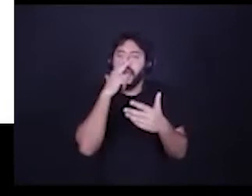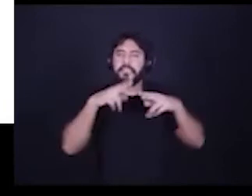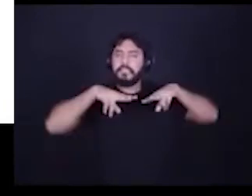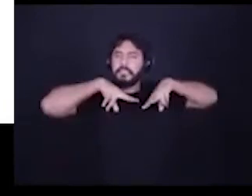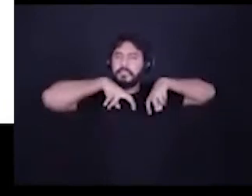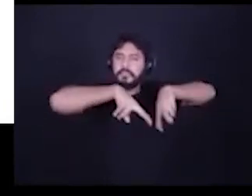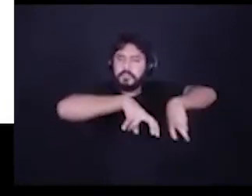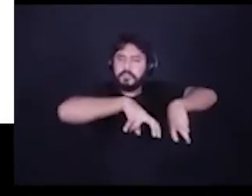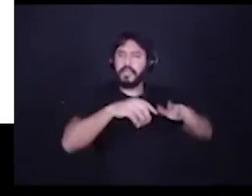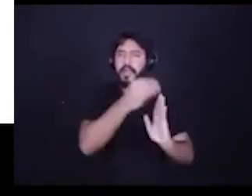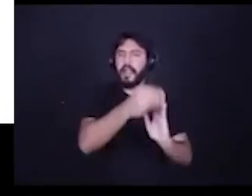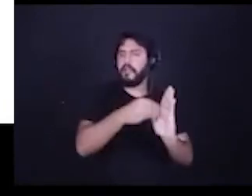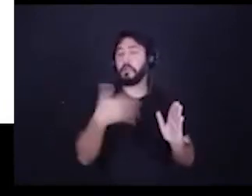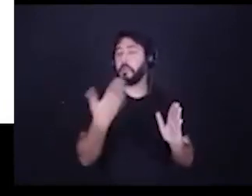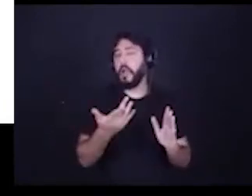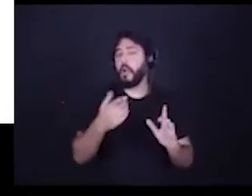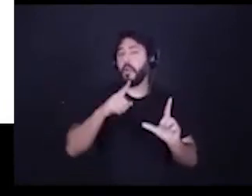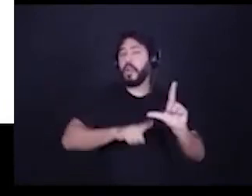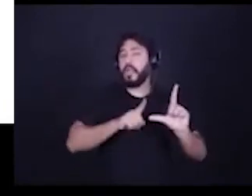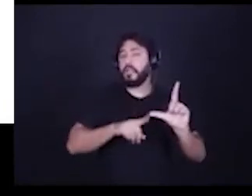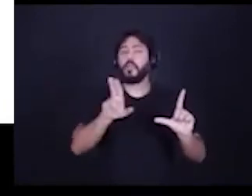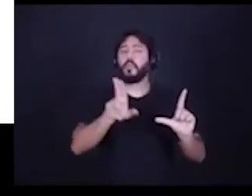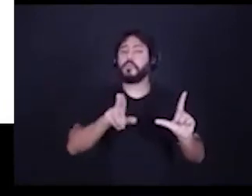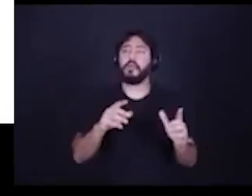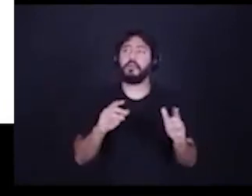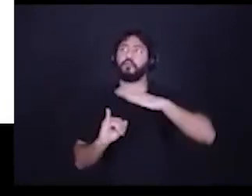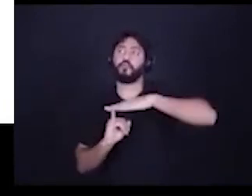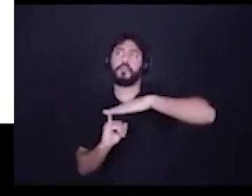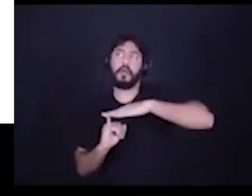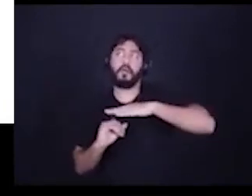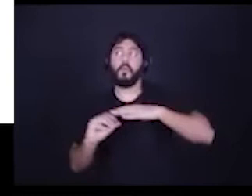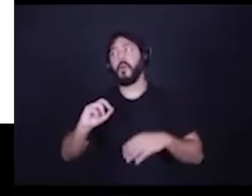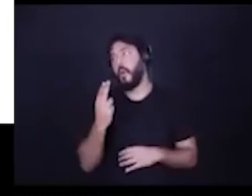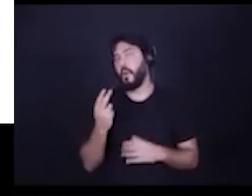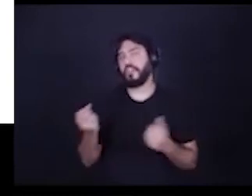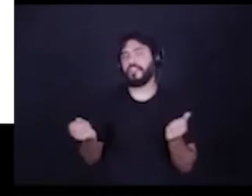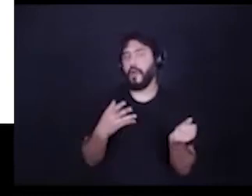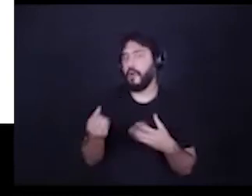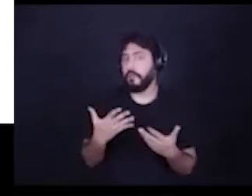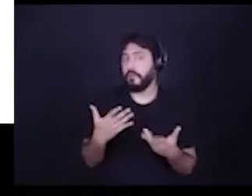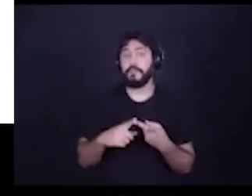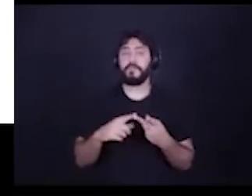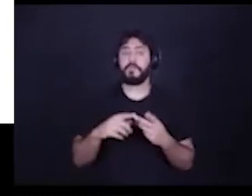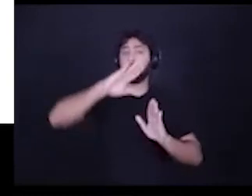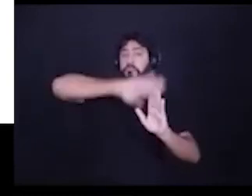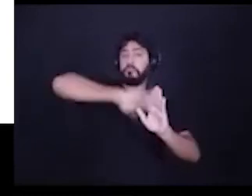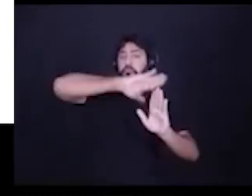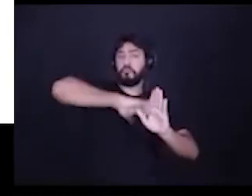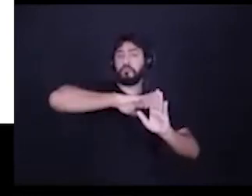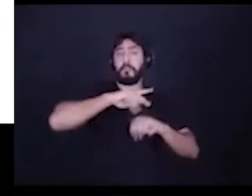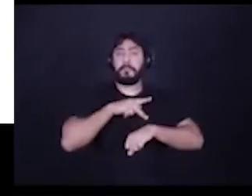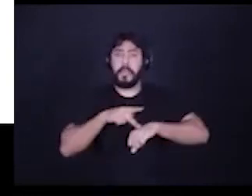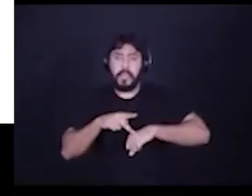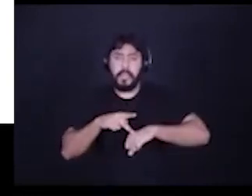que tipografia que eu vou usar? Eu vou usar tipografia institucional, eu vou tentar usar tipografias novas, eu vou usar um fundo preto, que muitas vezes a gente vê acompanhado